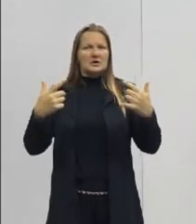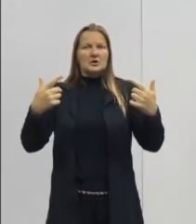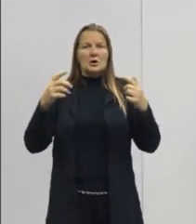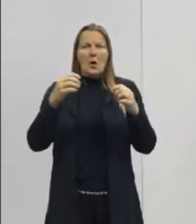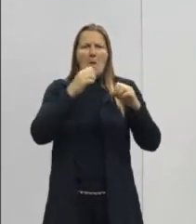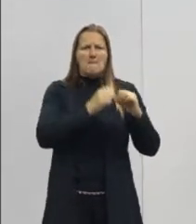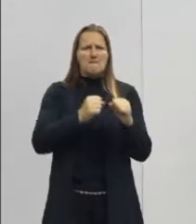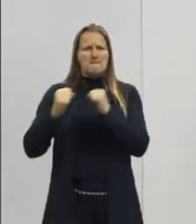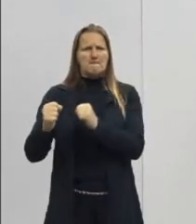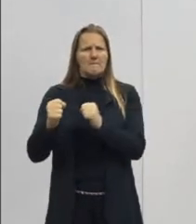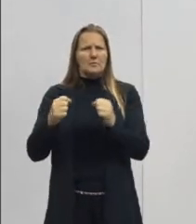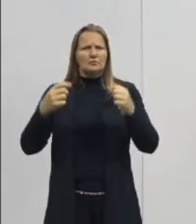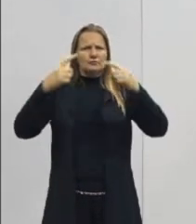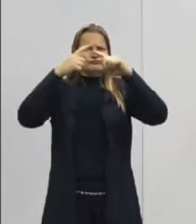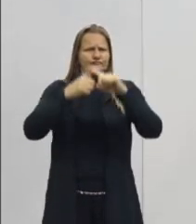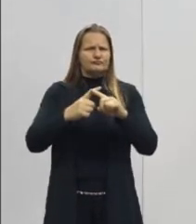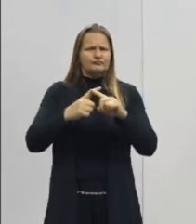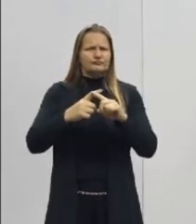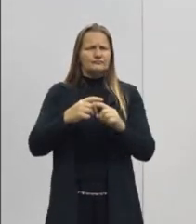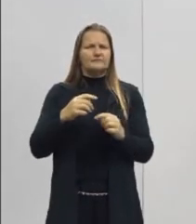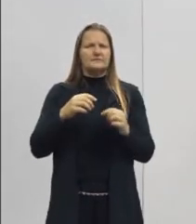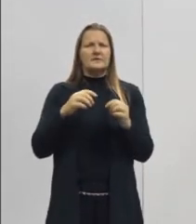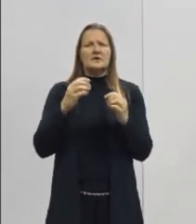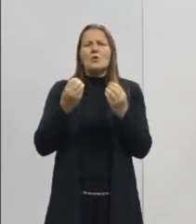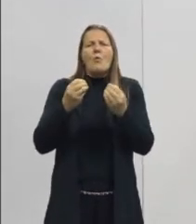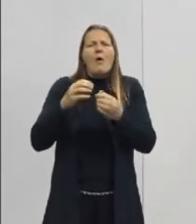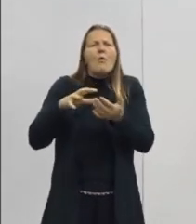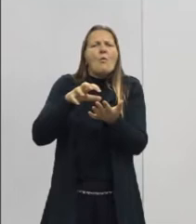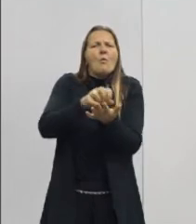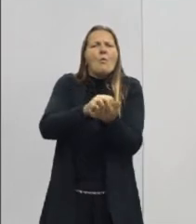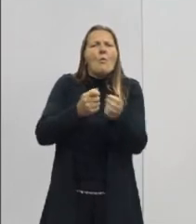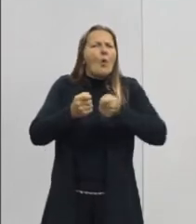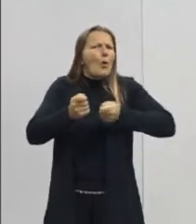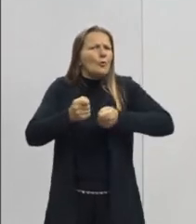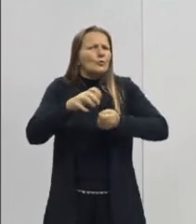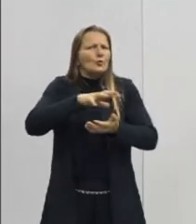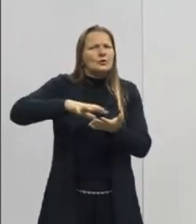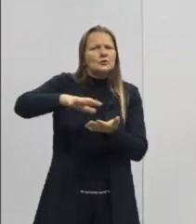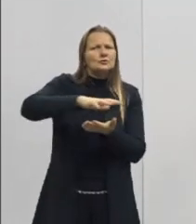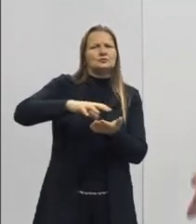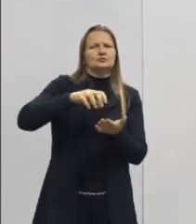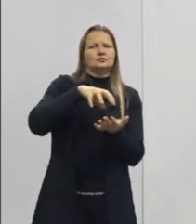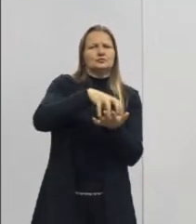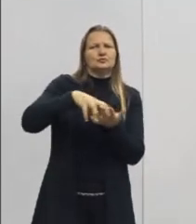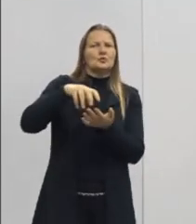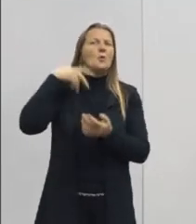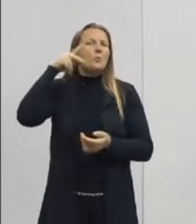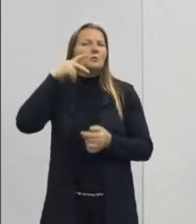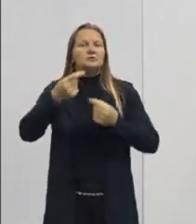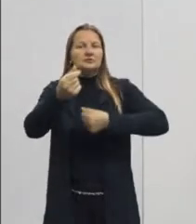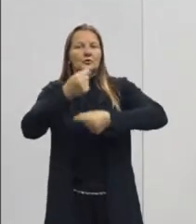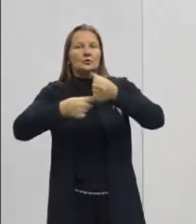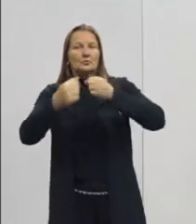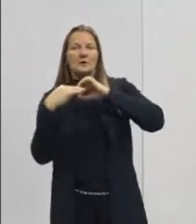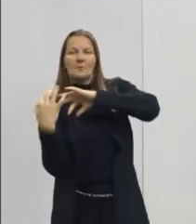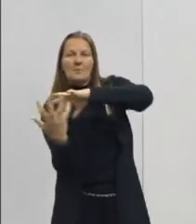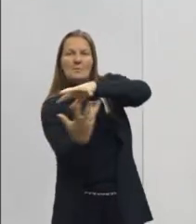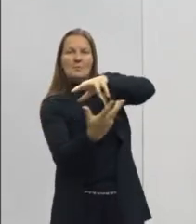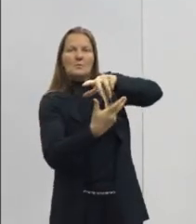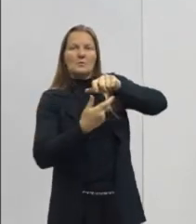potências que estavam disputando aí a hegemonia o poder né um controle sobre a política economia mundial